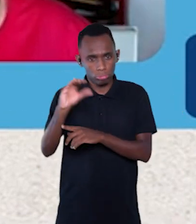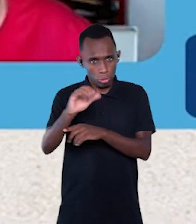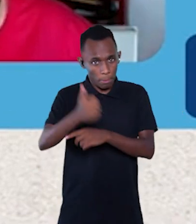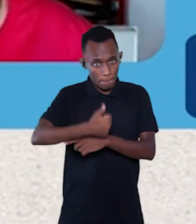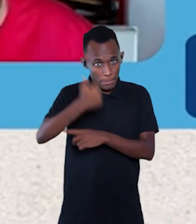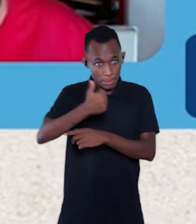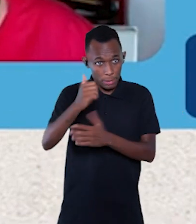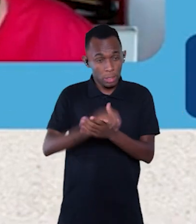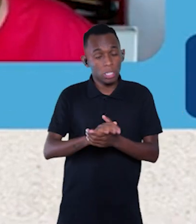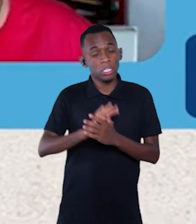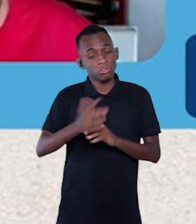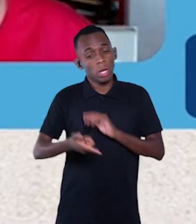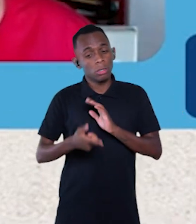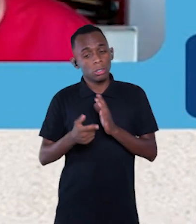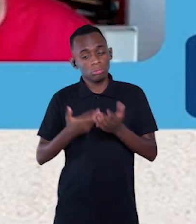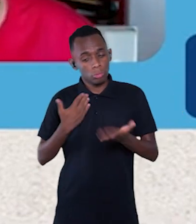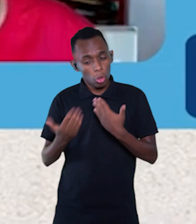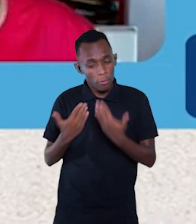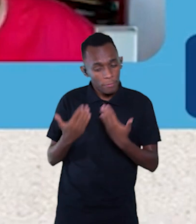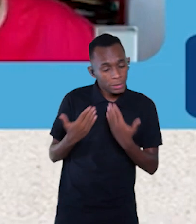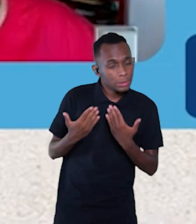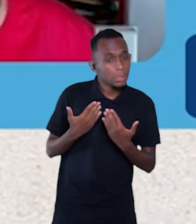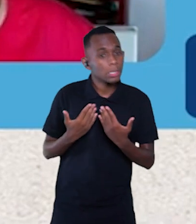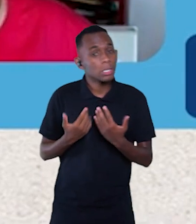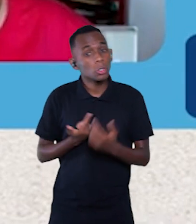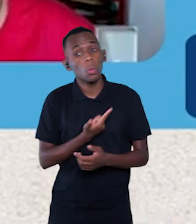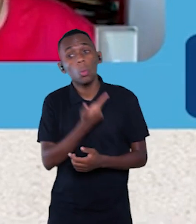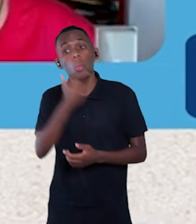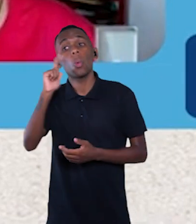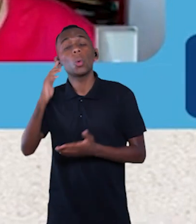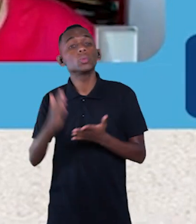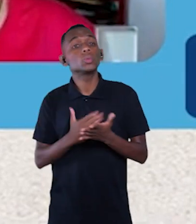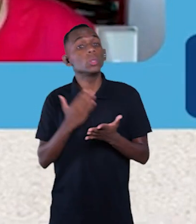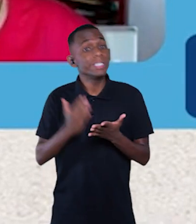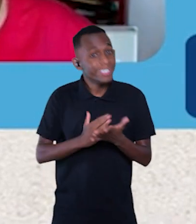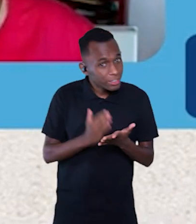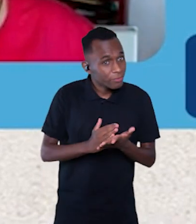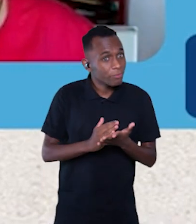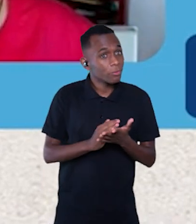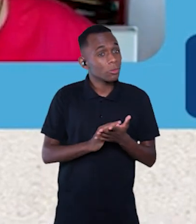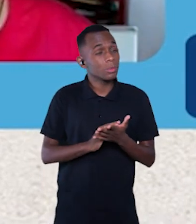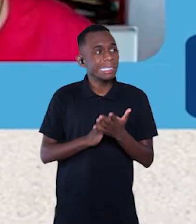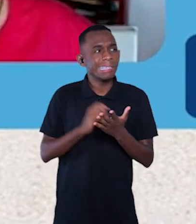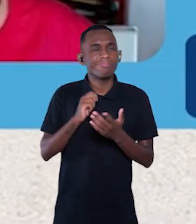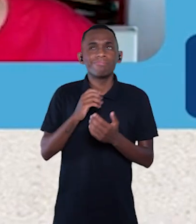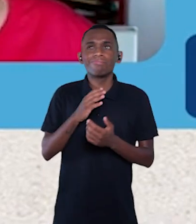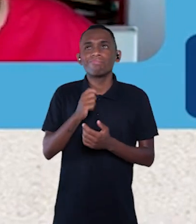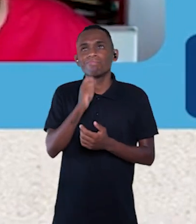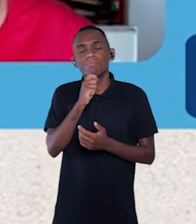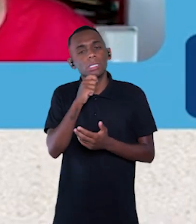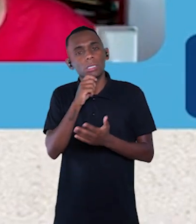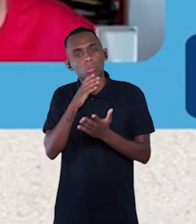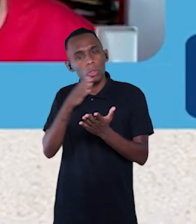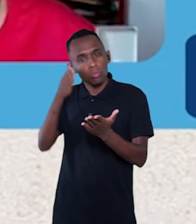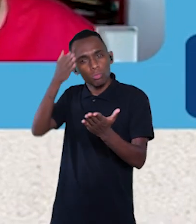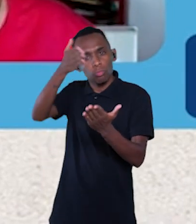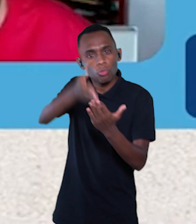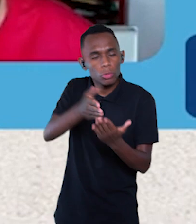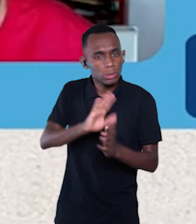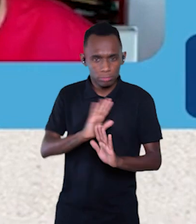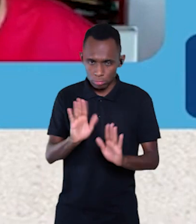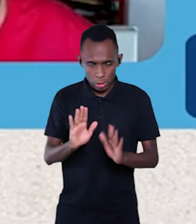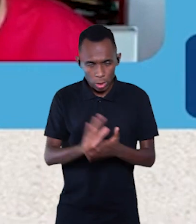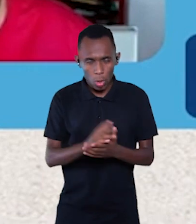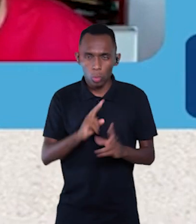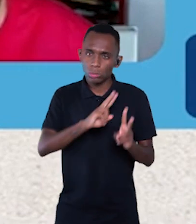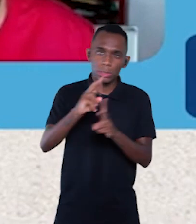primeiro livro. Então, estamos conversando sobre o próximo livro, ainda não tem uma direção sobre o